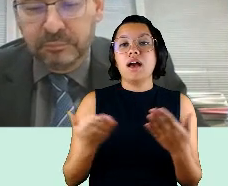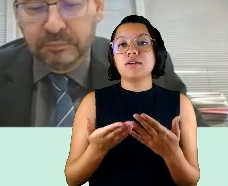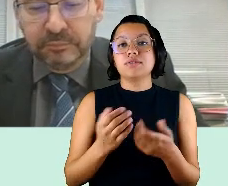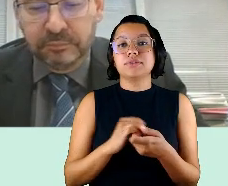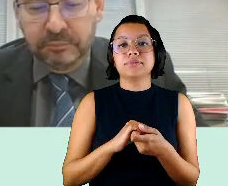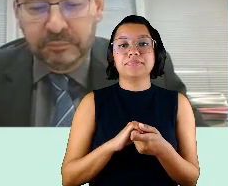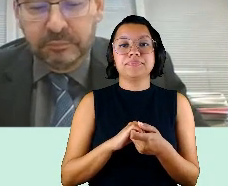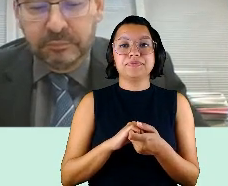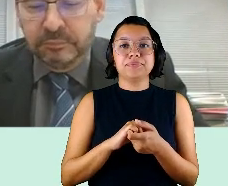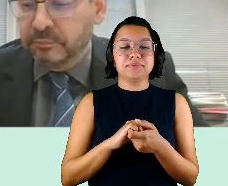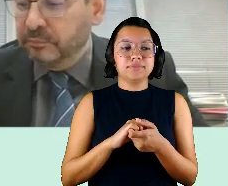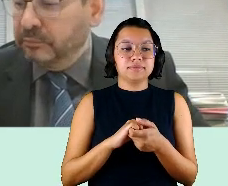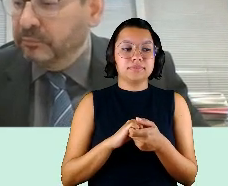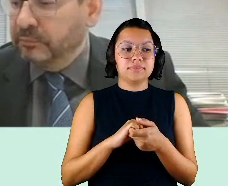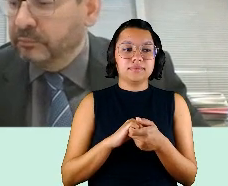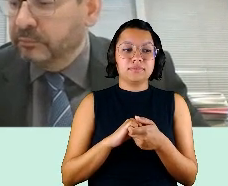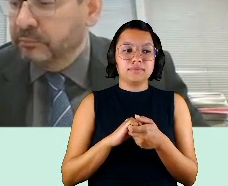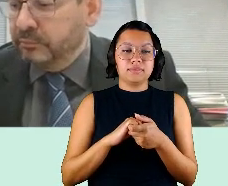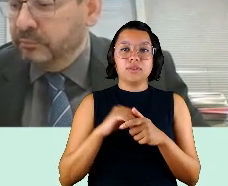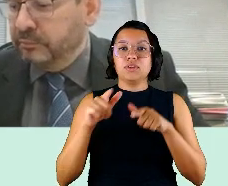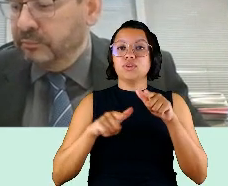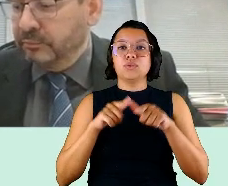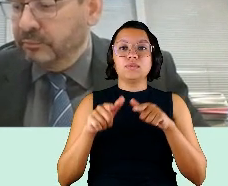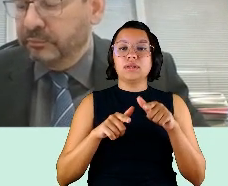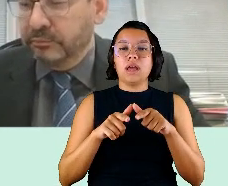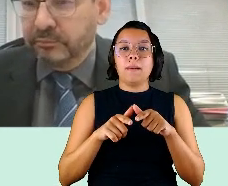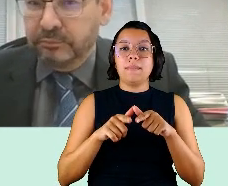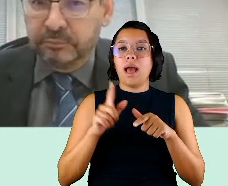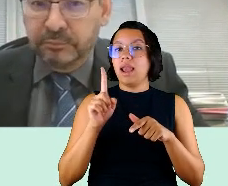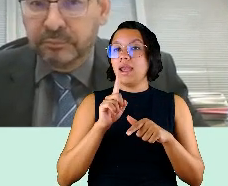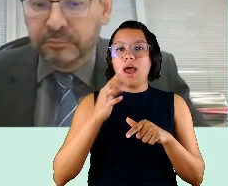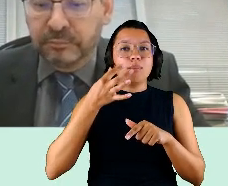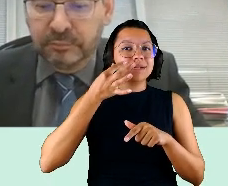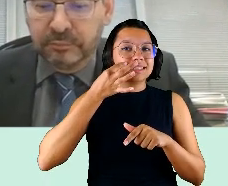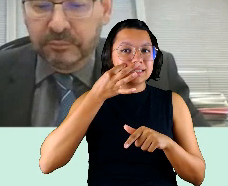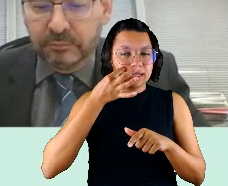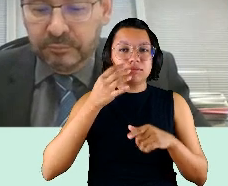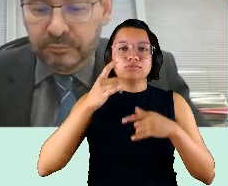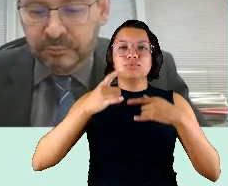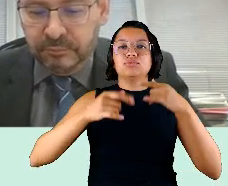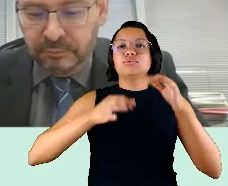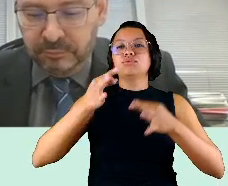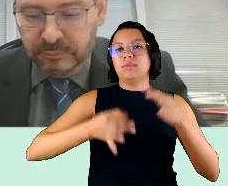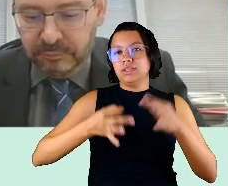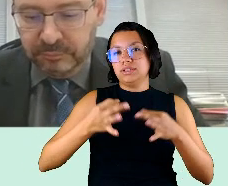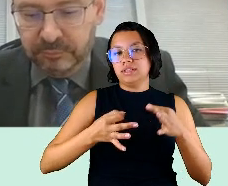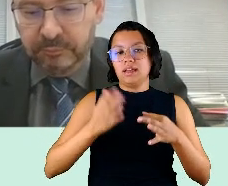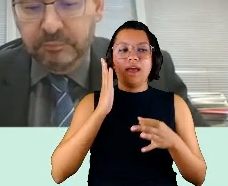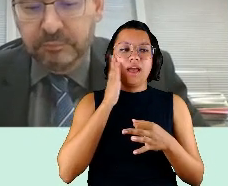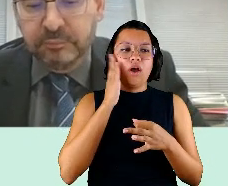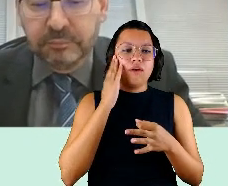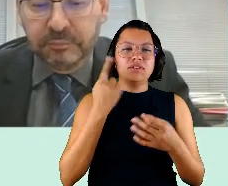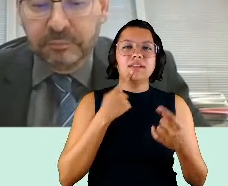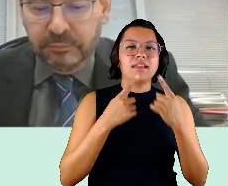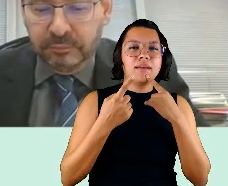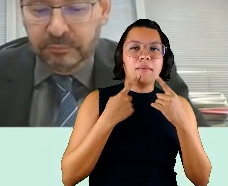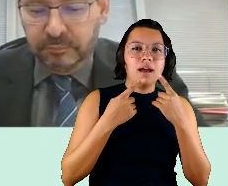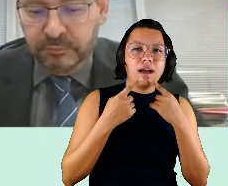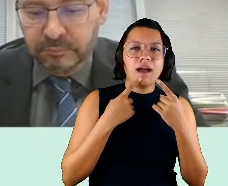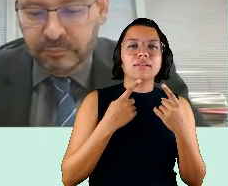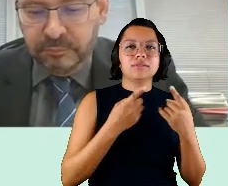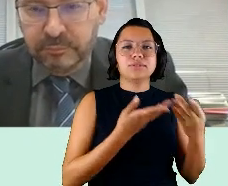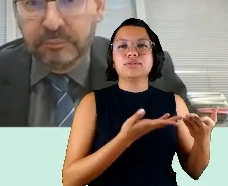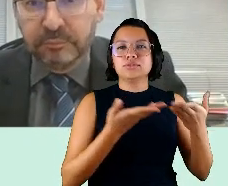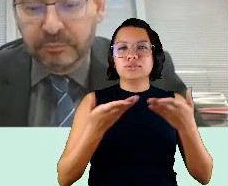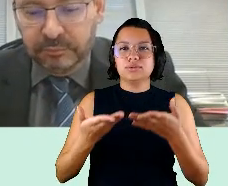do trabalho não presencial dos magistrados. Eu sei que vocês têm debatido, né,